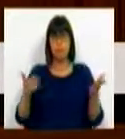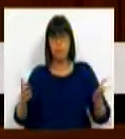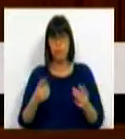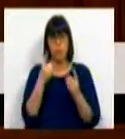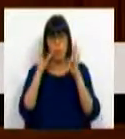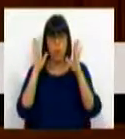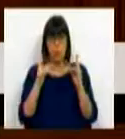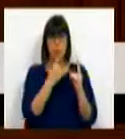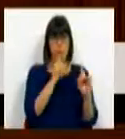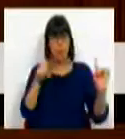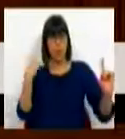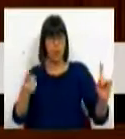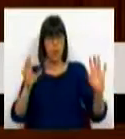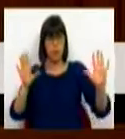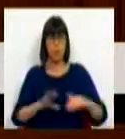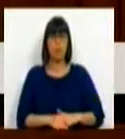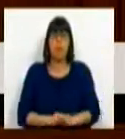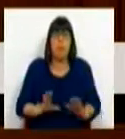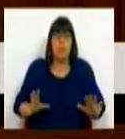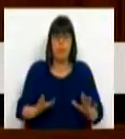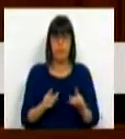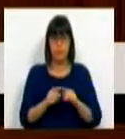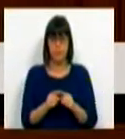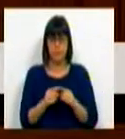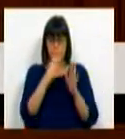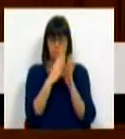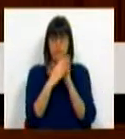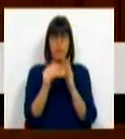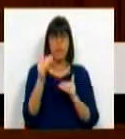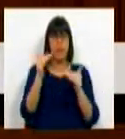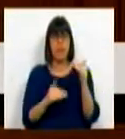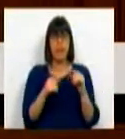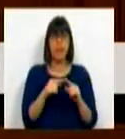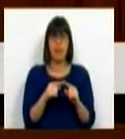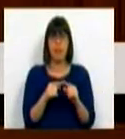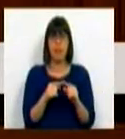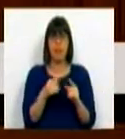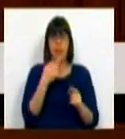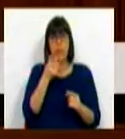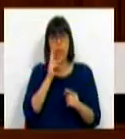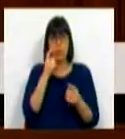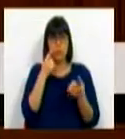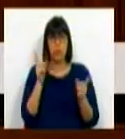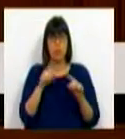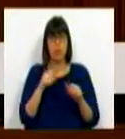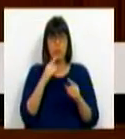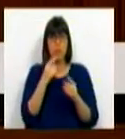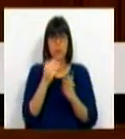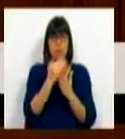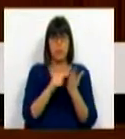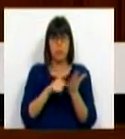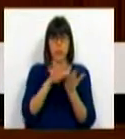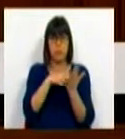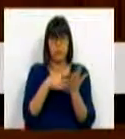uma coisa e outra. Bom, quanto ao modelo de imparidade, e peço desculpa novamente por recorrer aqui um bocadinho